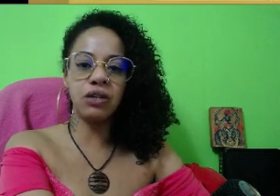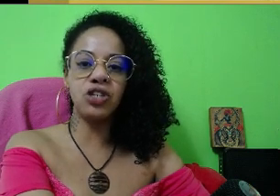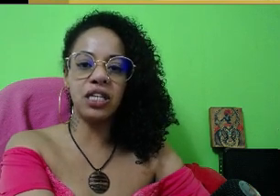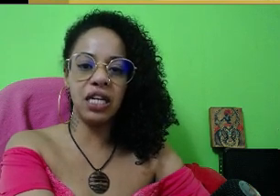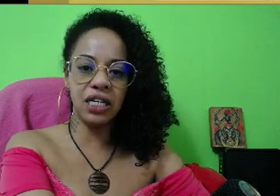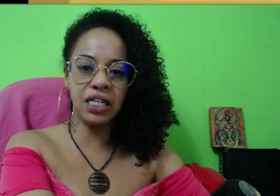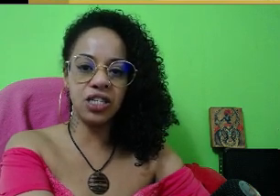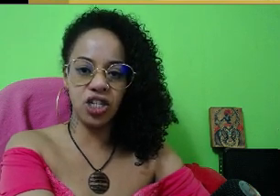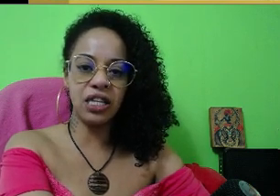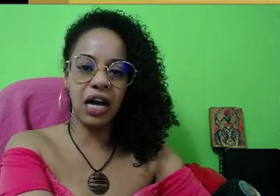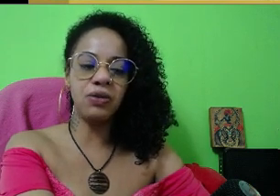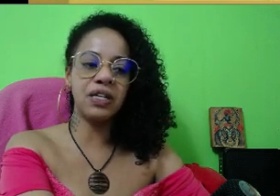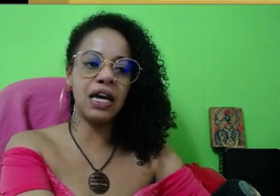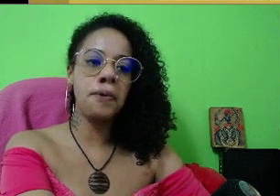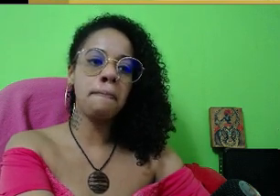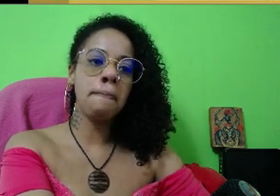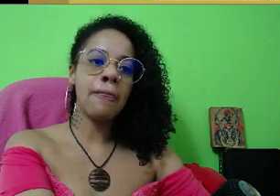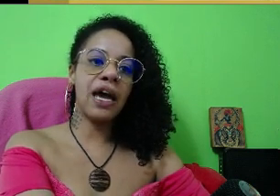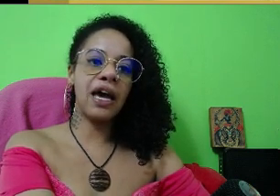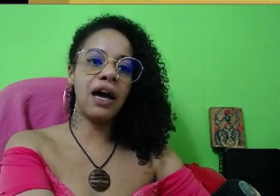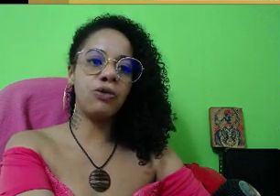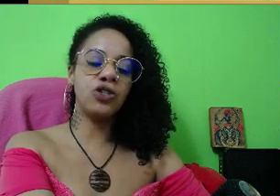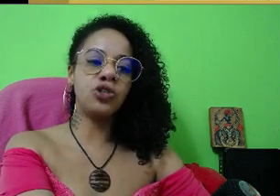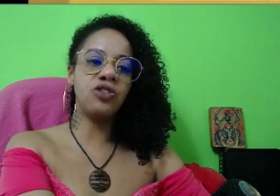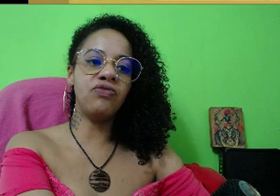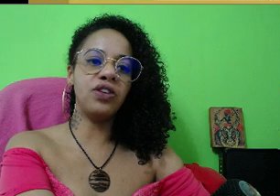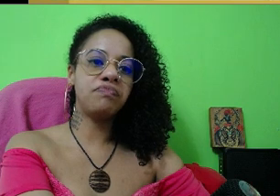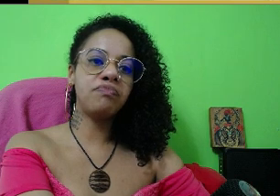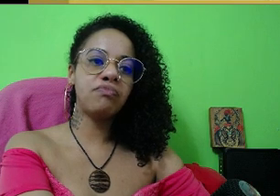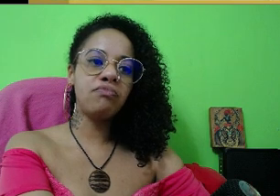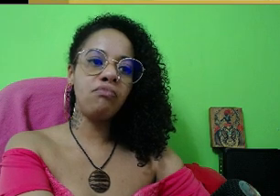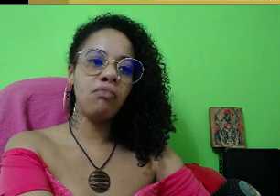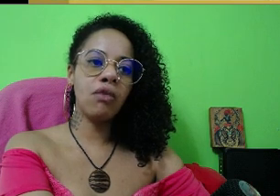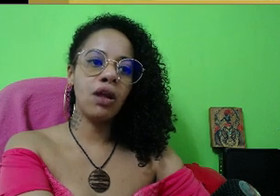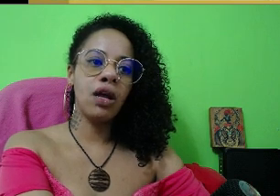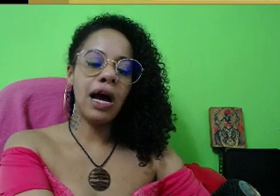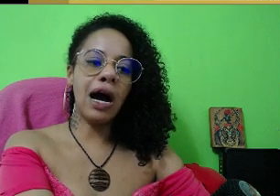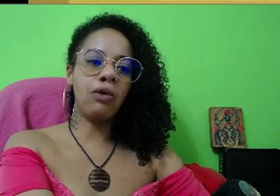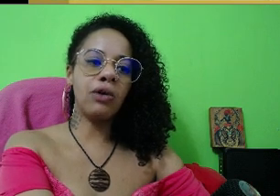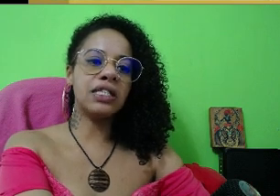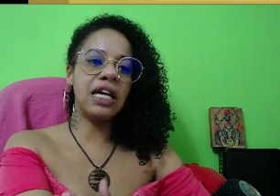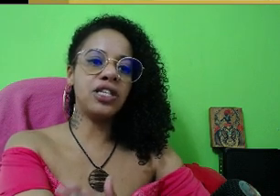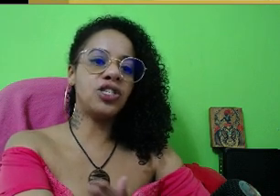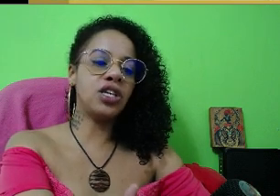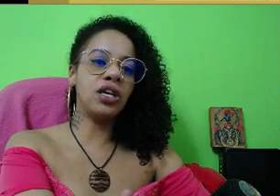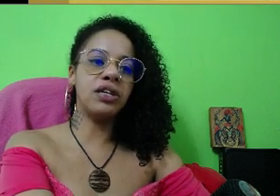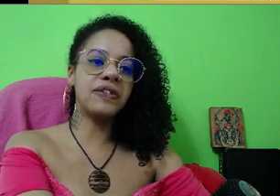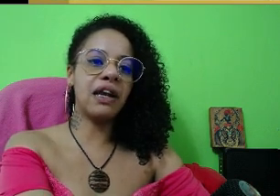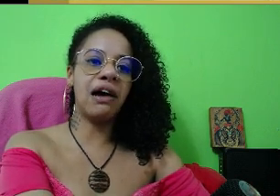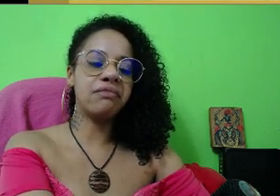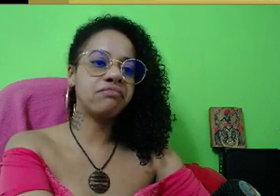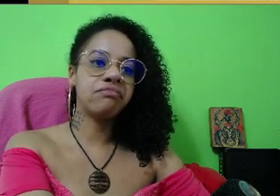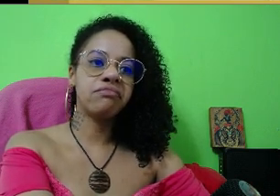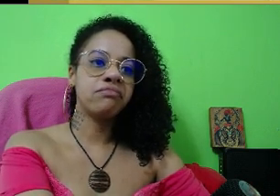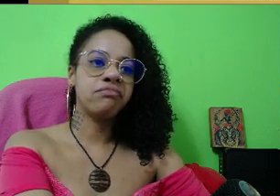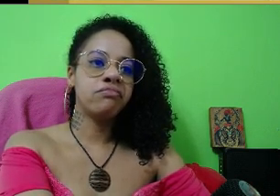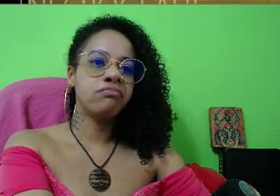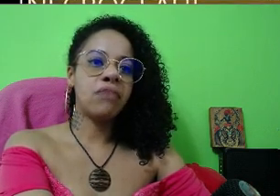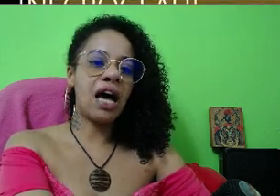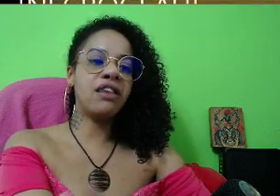curso de formação de liderança digital né aonde eu tive aulas desde sei